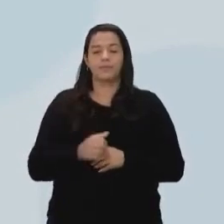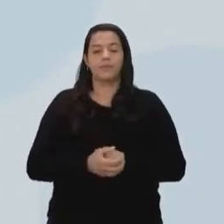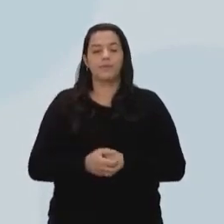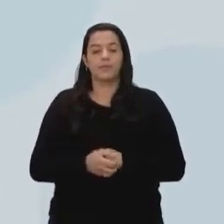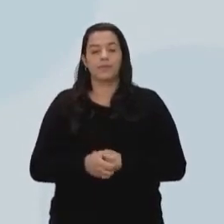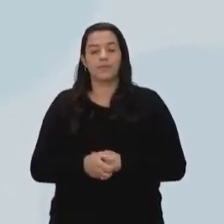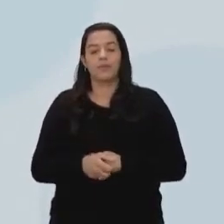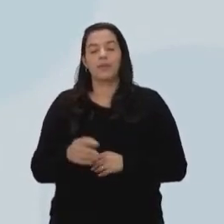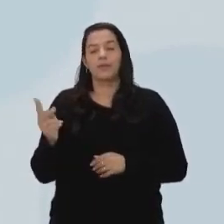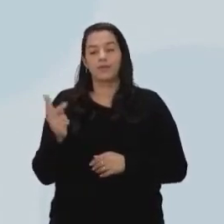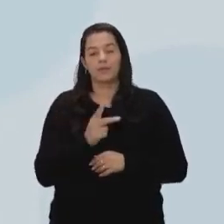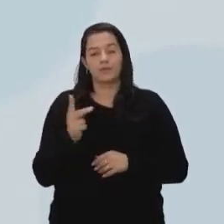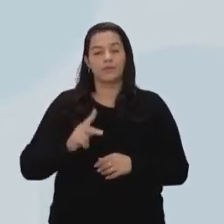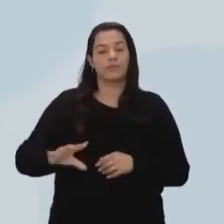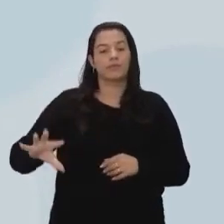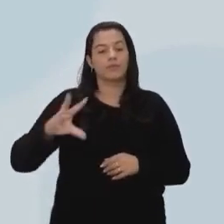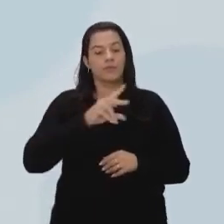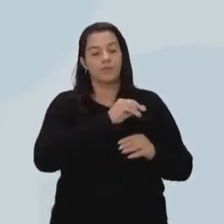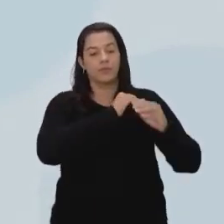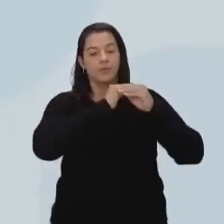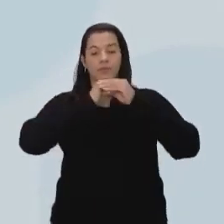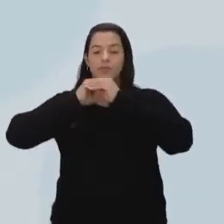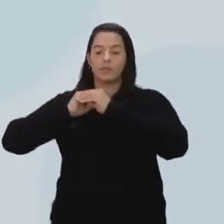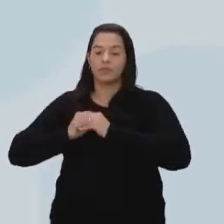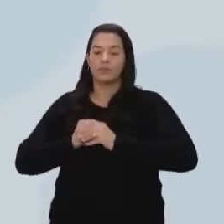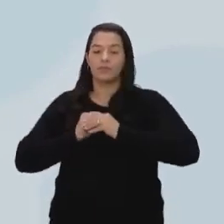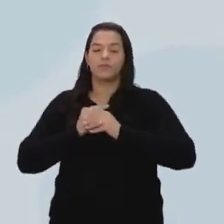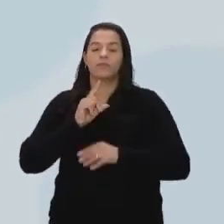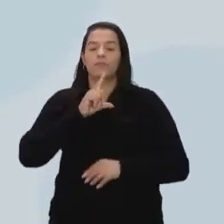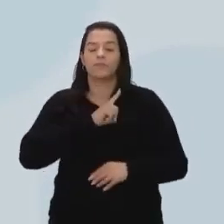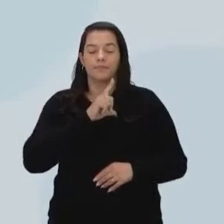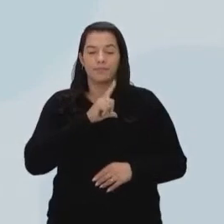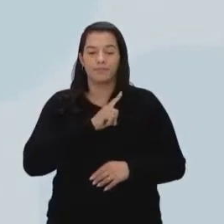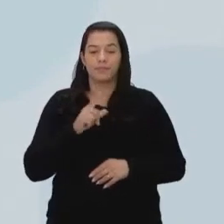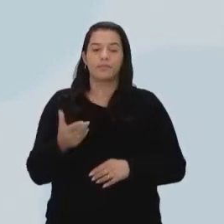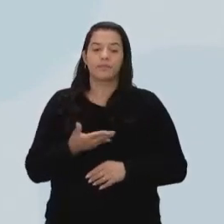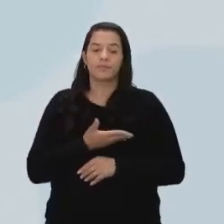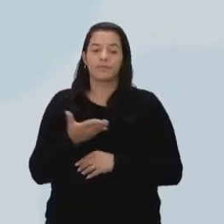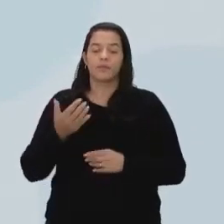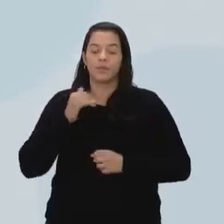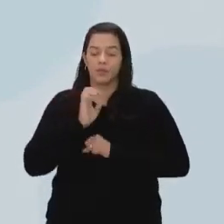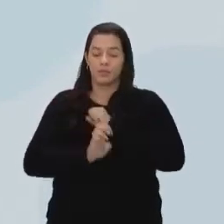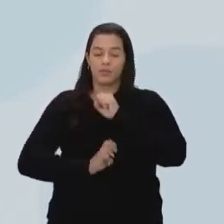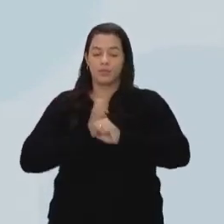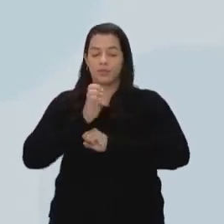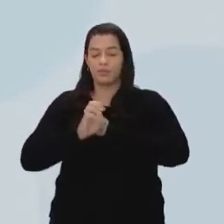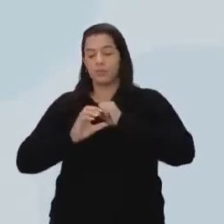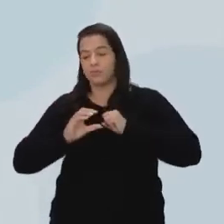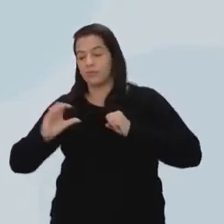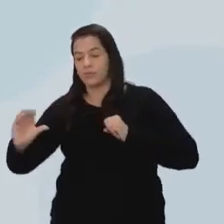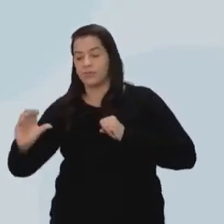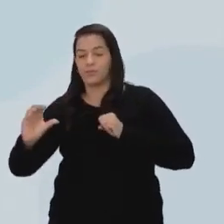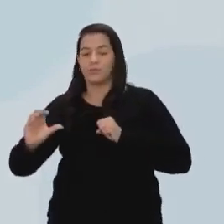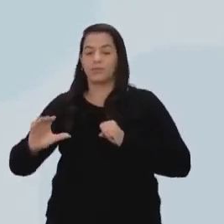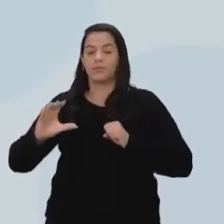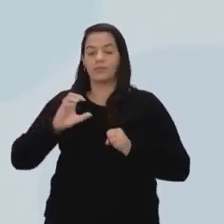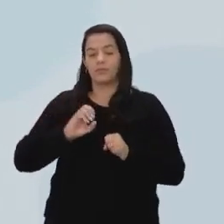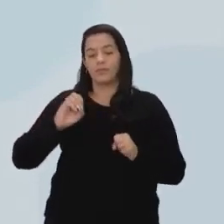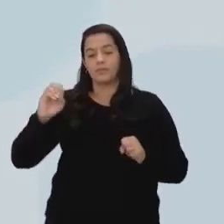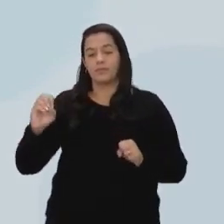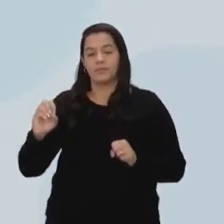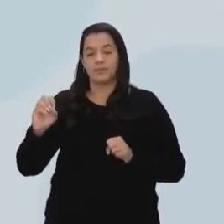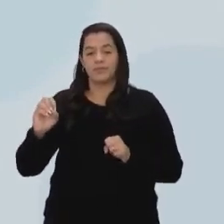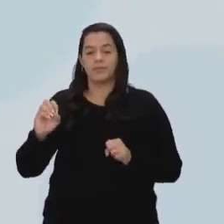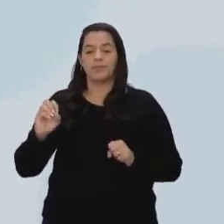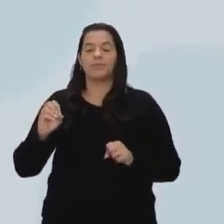na estabilidade. Todos eles chegaram na estabilidade. Porque a partir do momento que esse elétron vai para o oxigênio, o